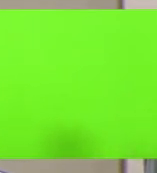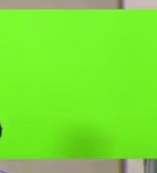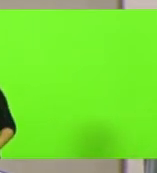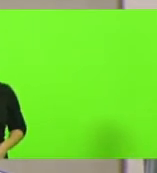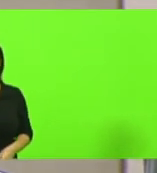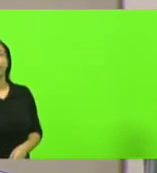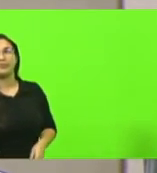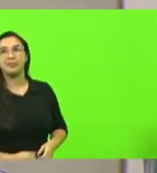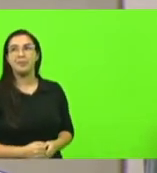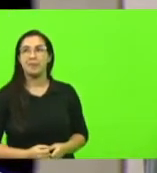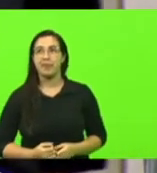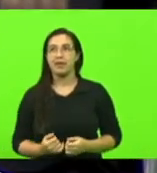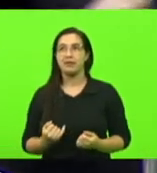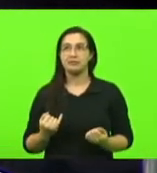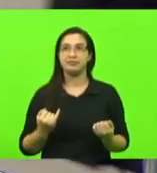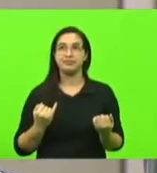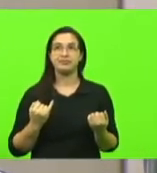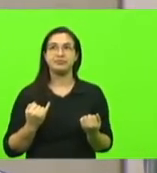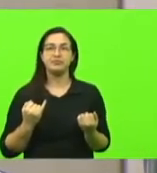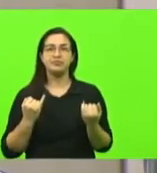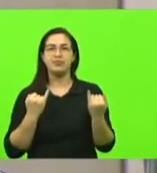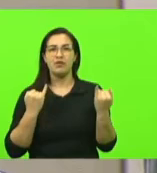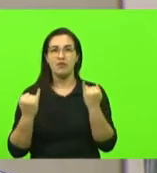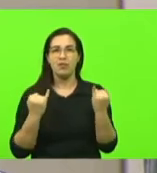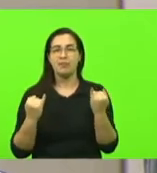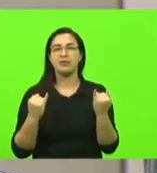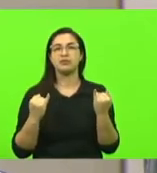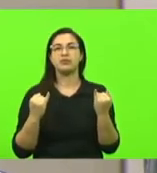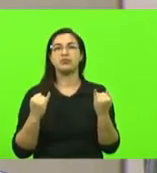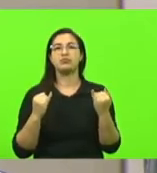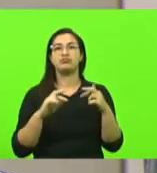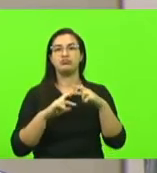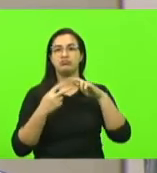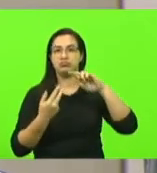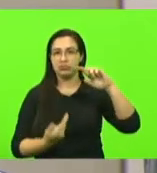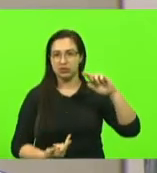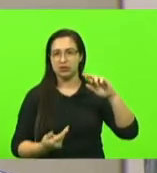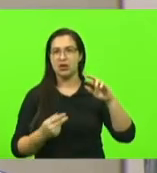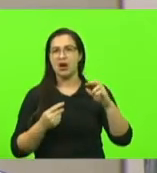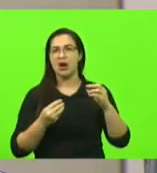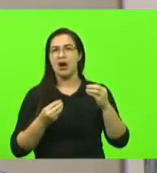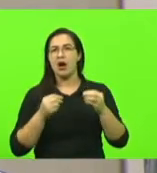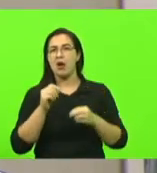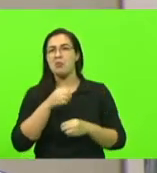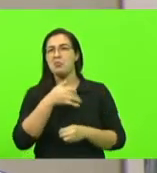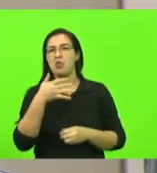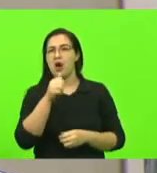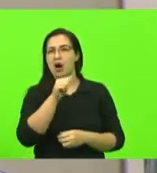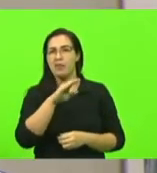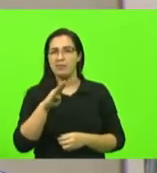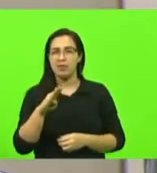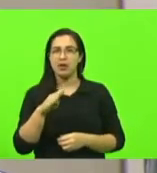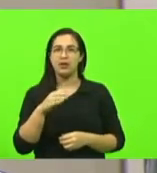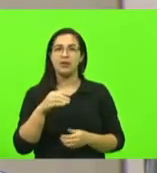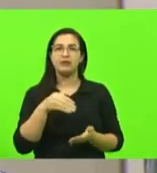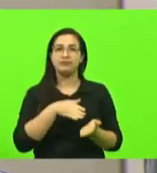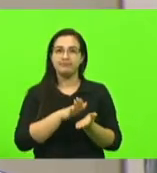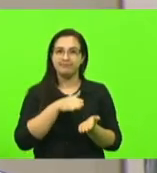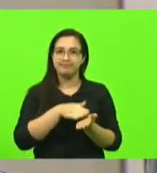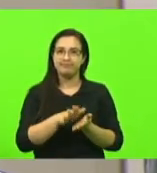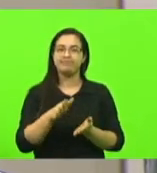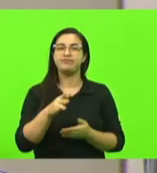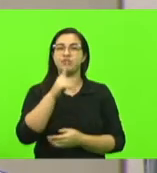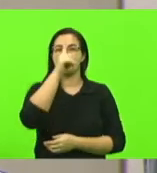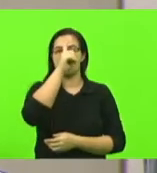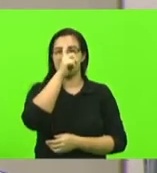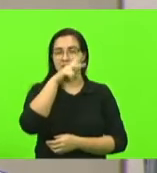fator RH na emissão do documento de identificação de recém-nascidos a serem expedidos por hospitais e maternidades públicas e particulares no Estado de